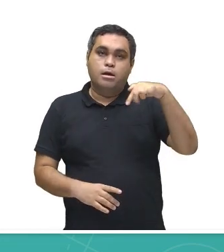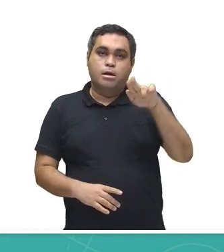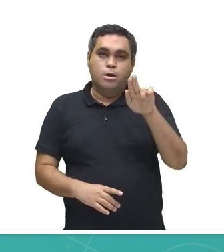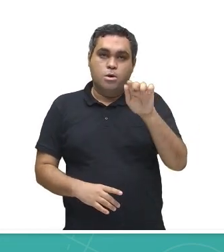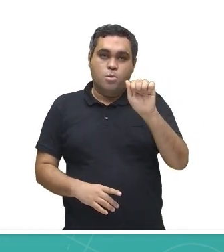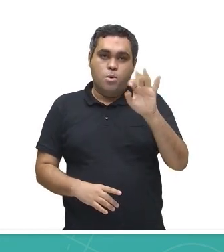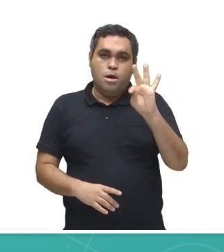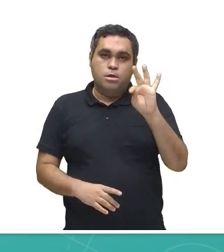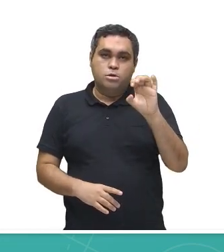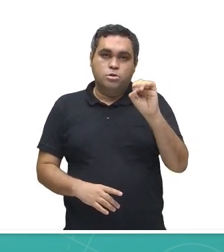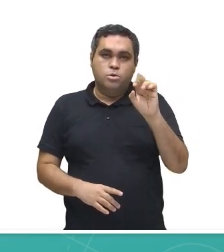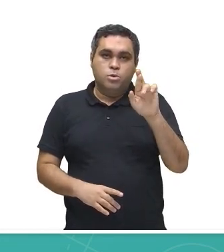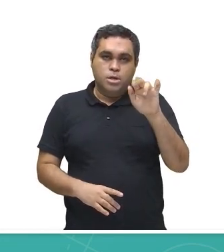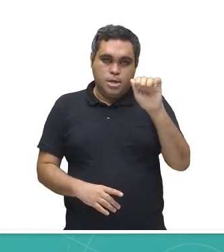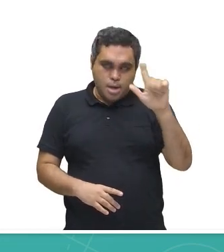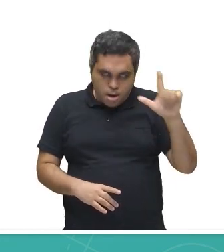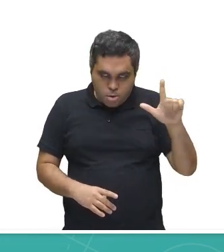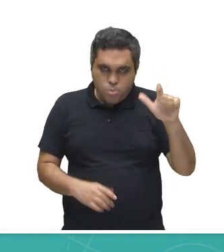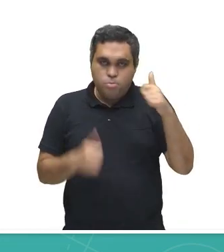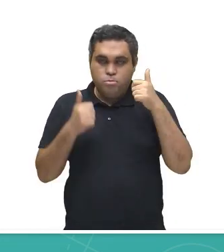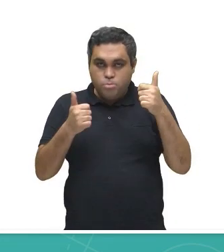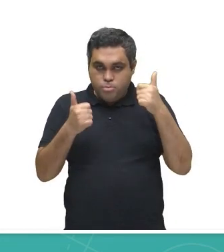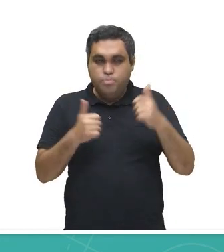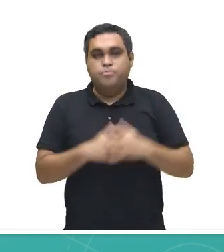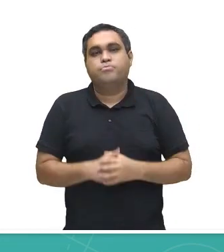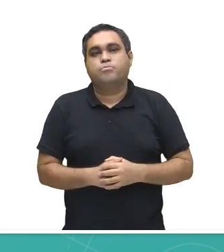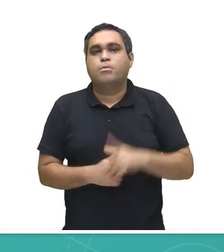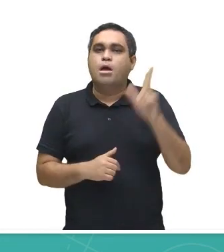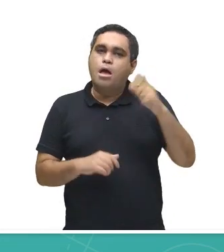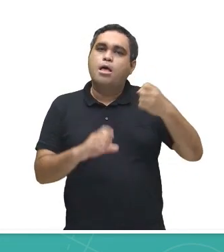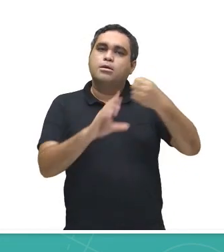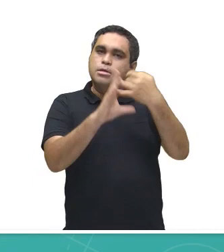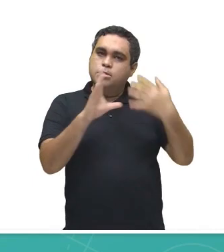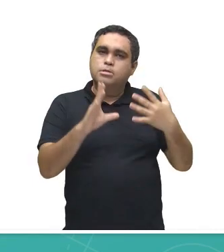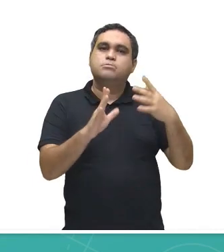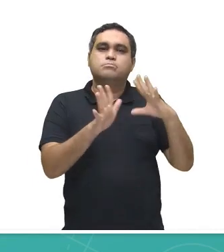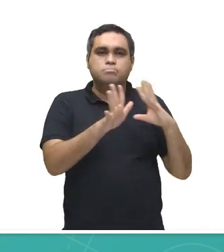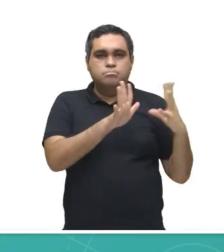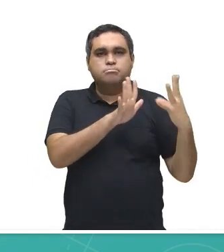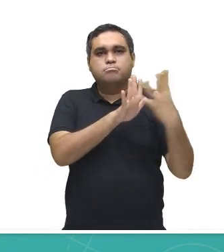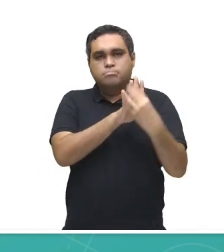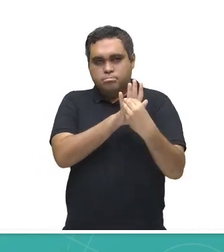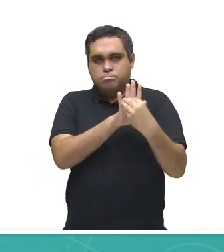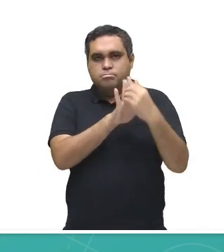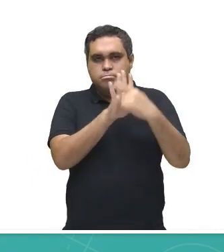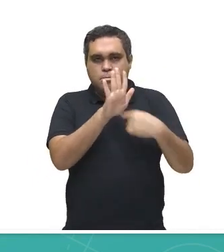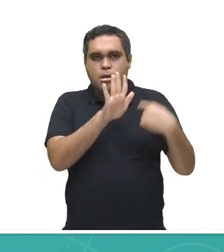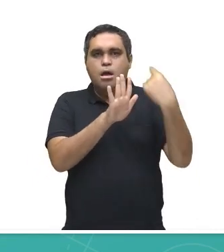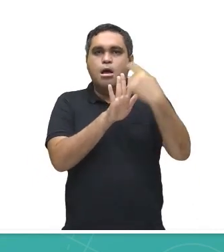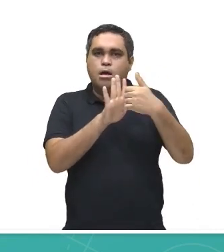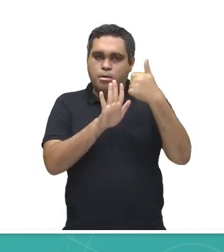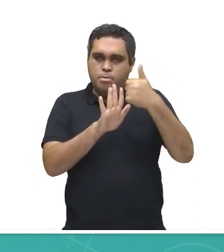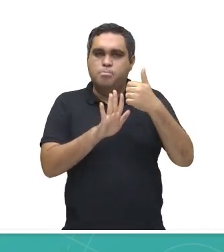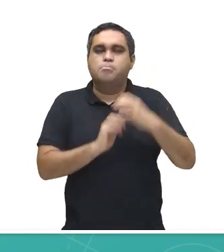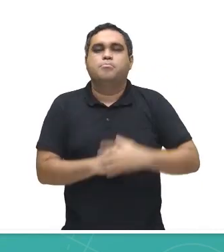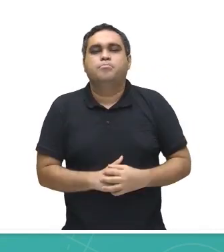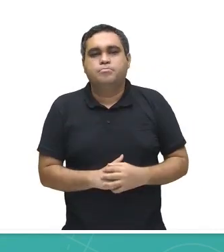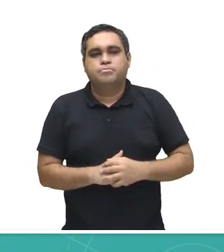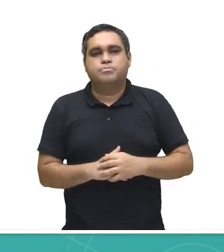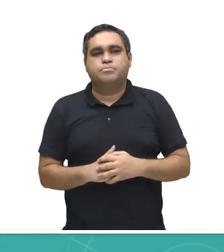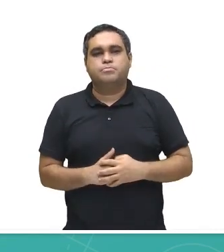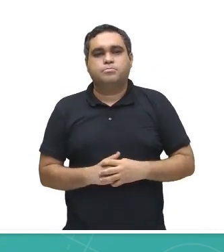floresta amazônica, ok? Essas são as características dessa regionalização geoeconômica